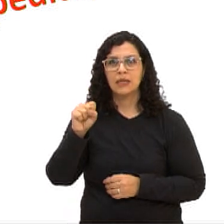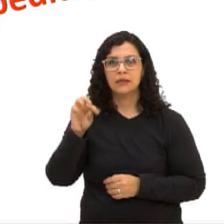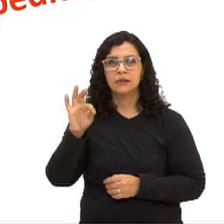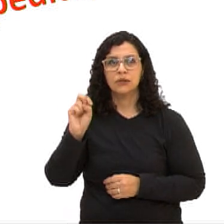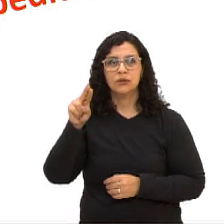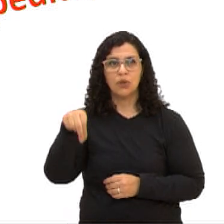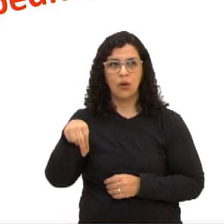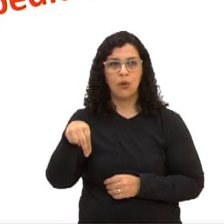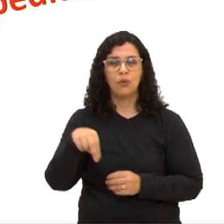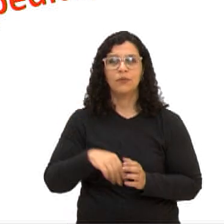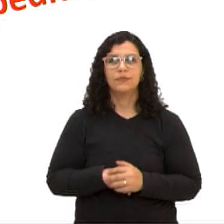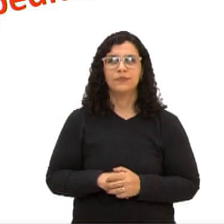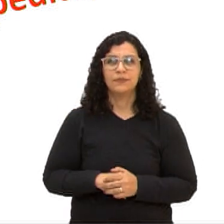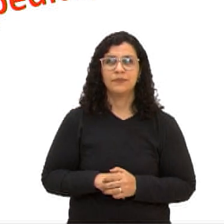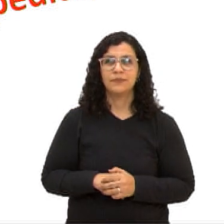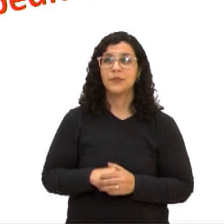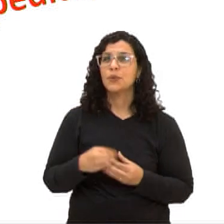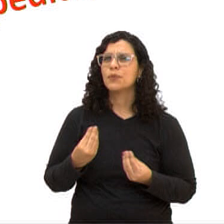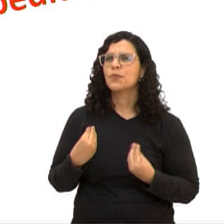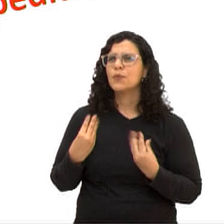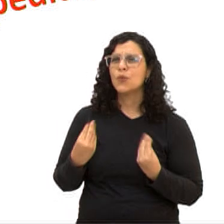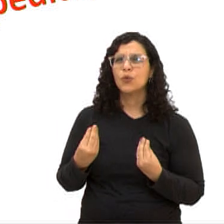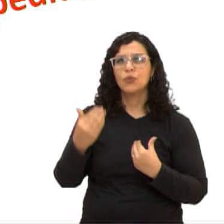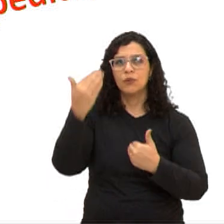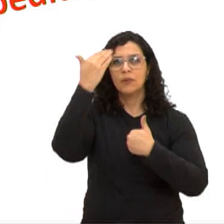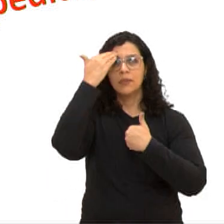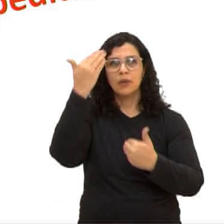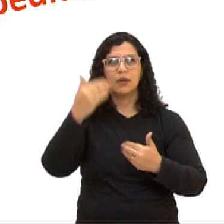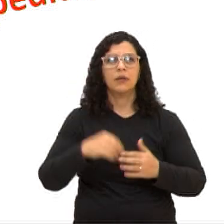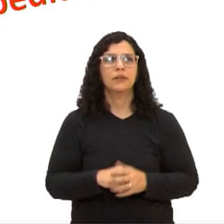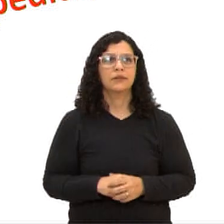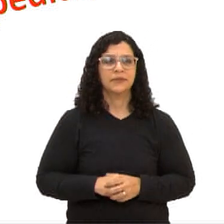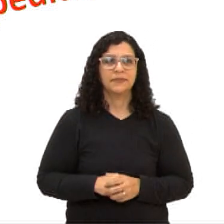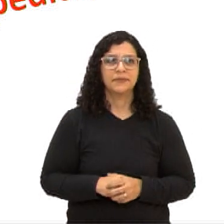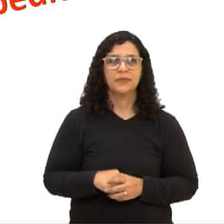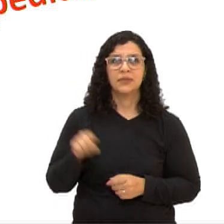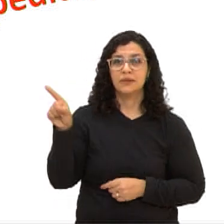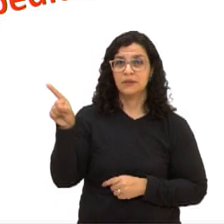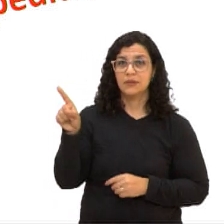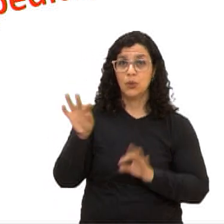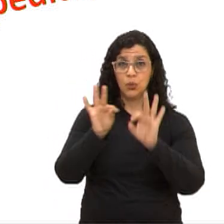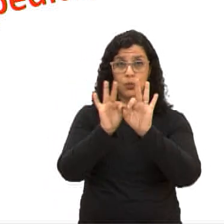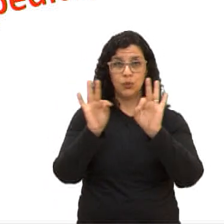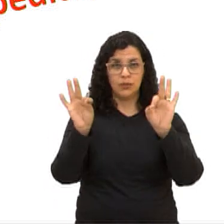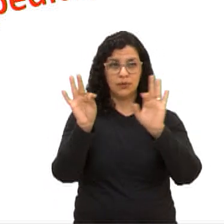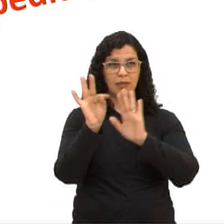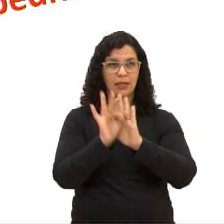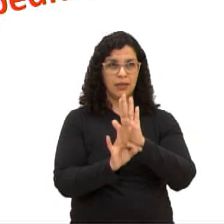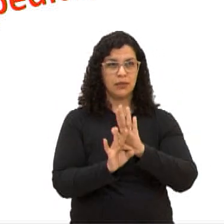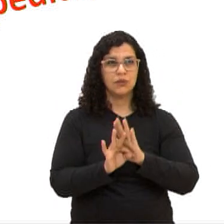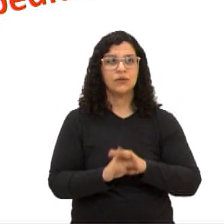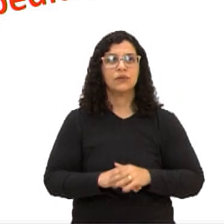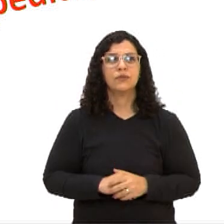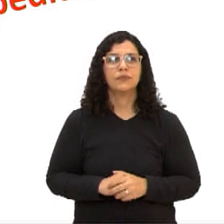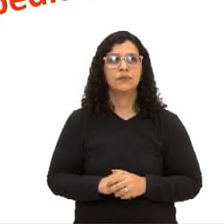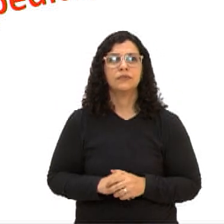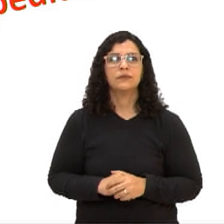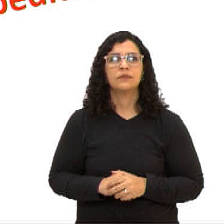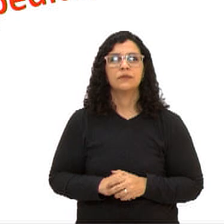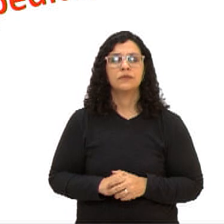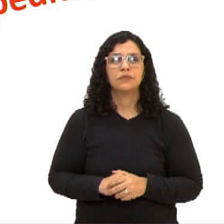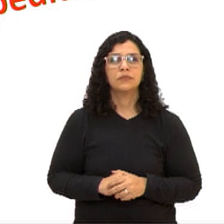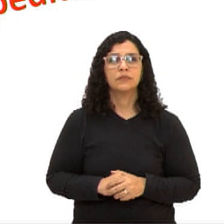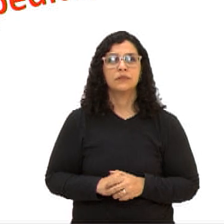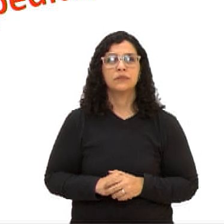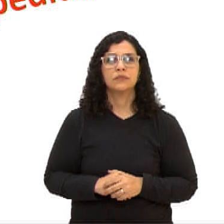mil gracias. Então, Gastão, muito obrigada, né? El mensaje, recebido